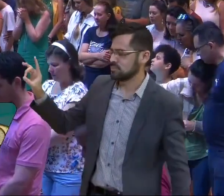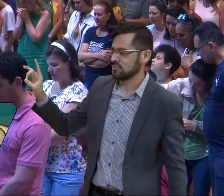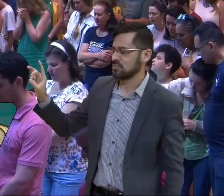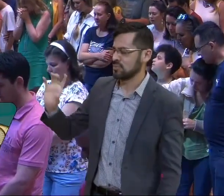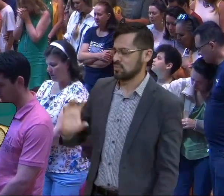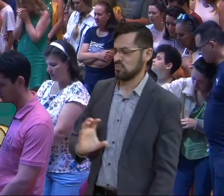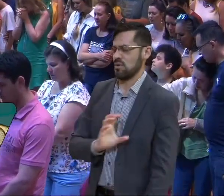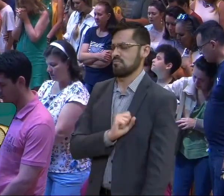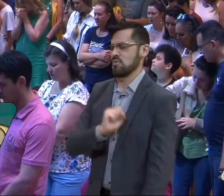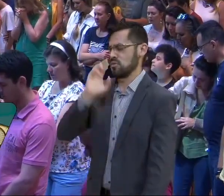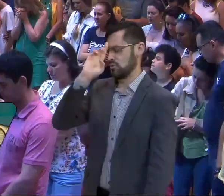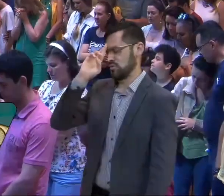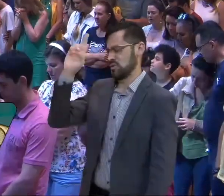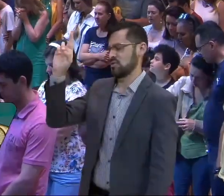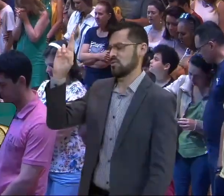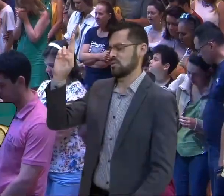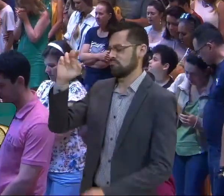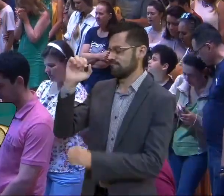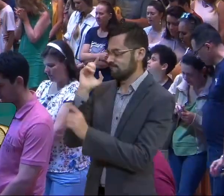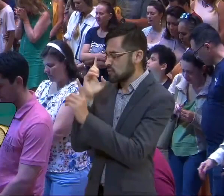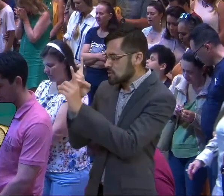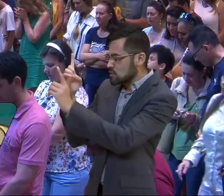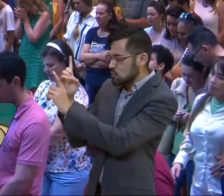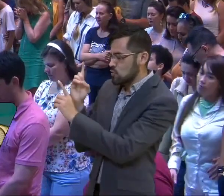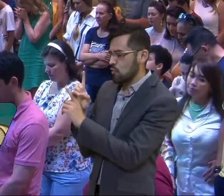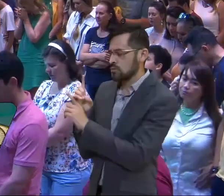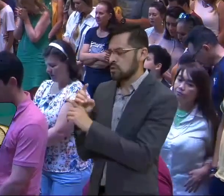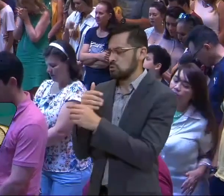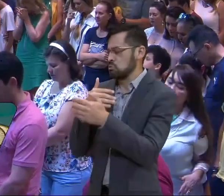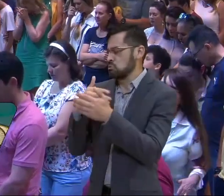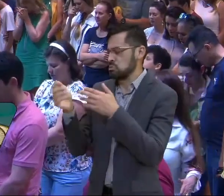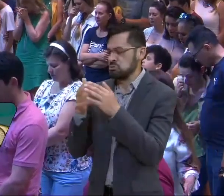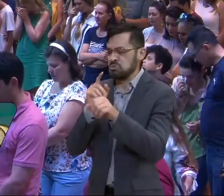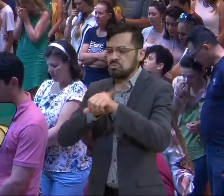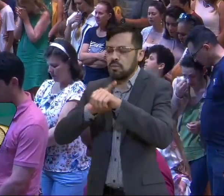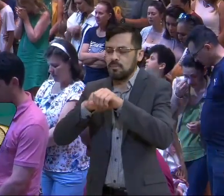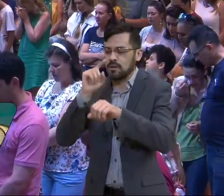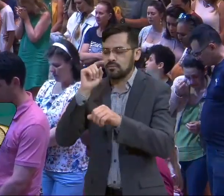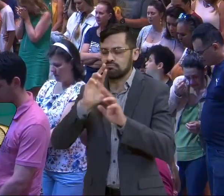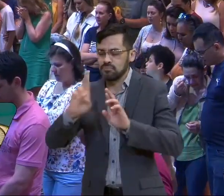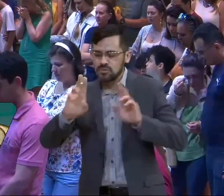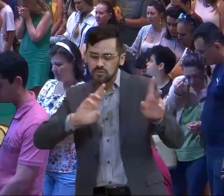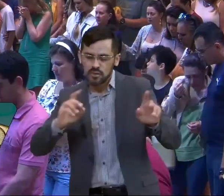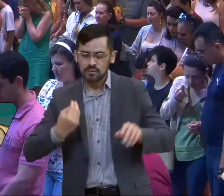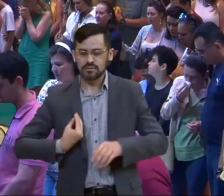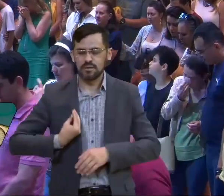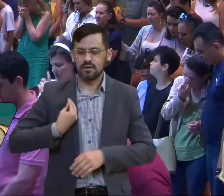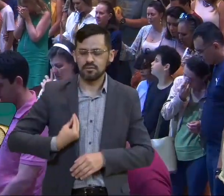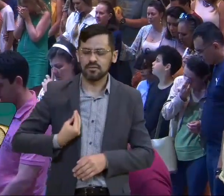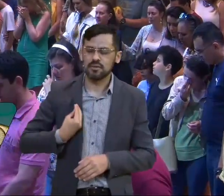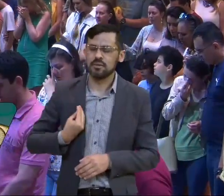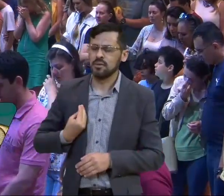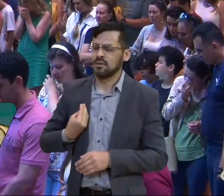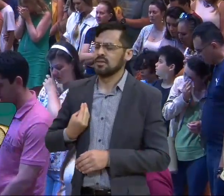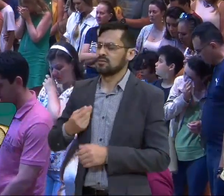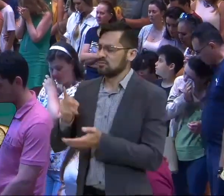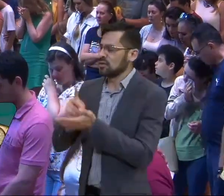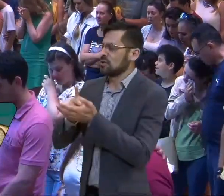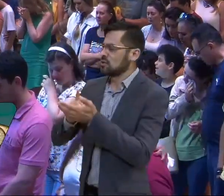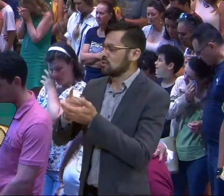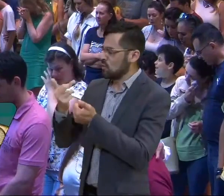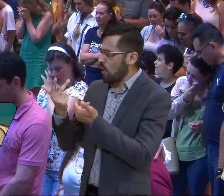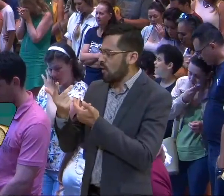O amor do Senhor que os encontra nos vários momentos diferentes da vida, como o Teu amor